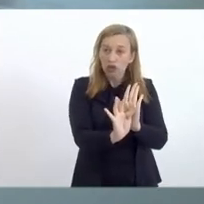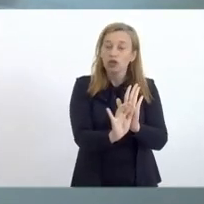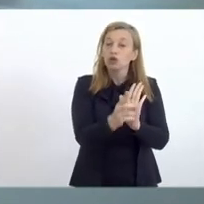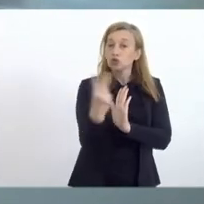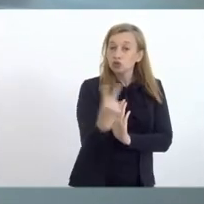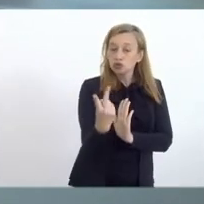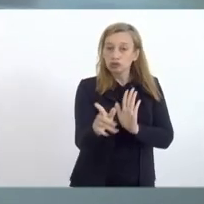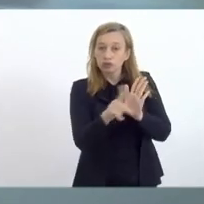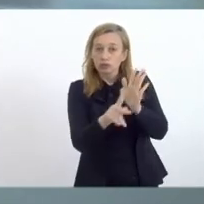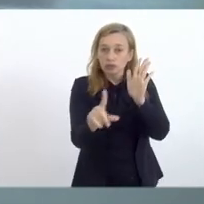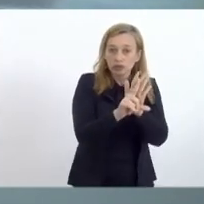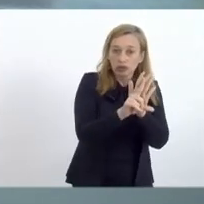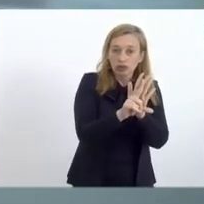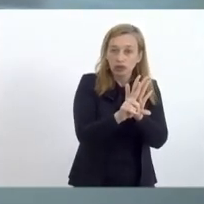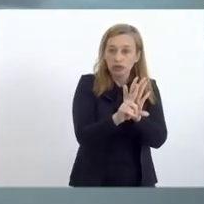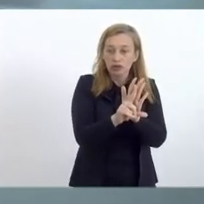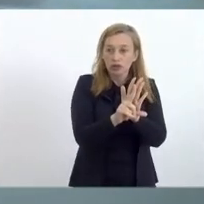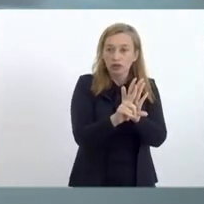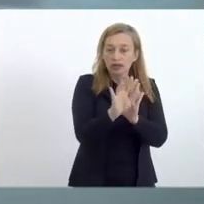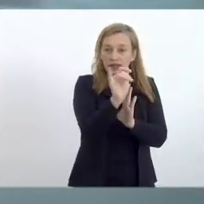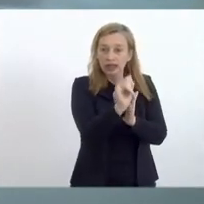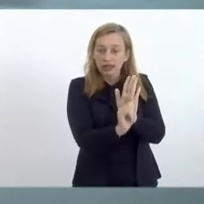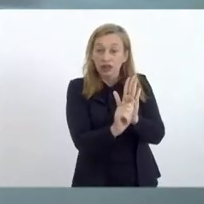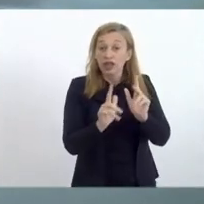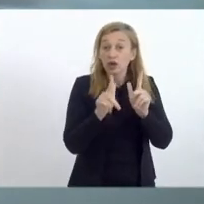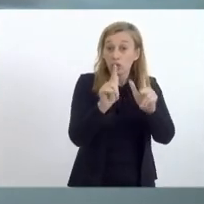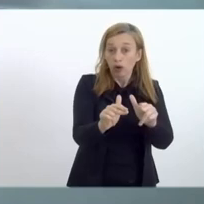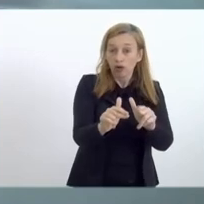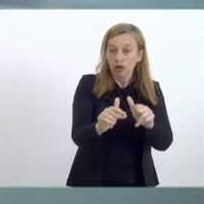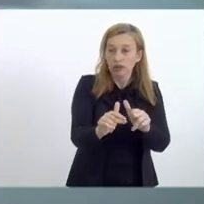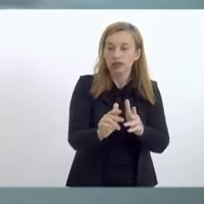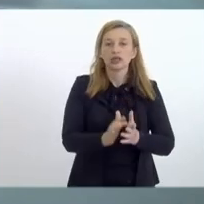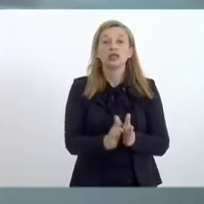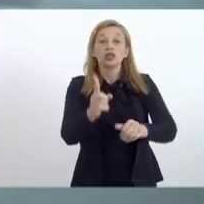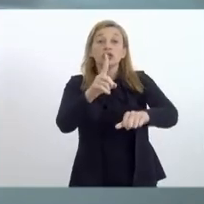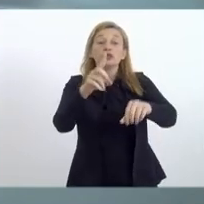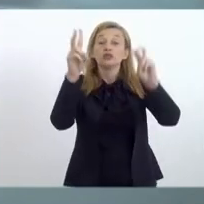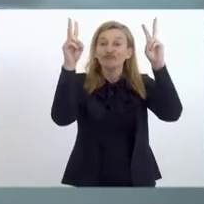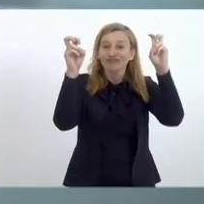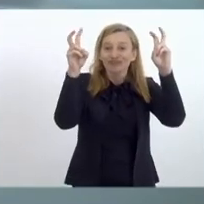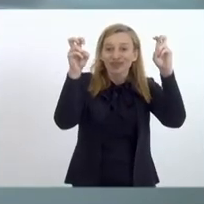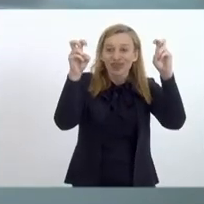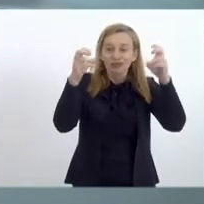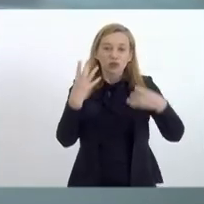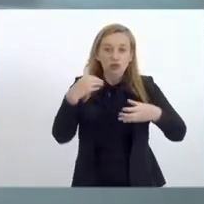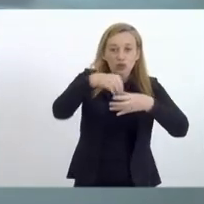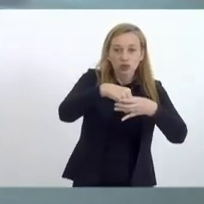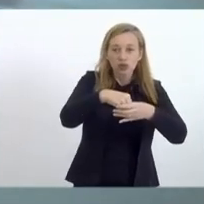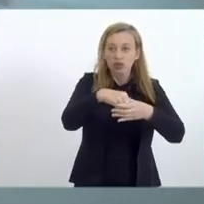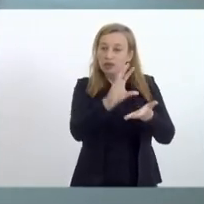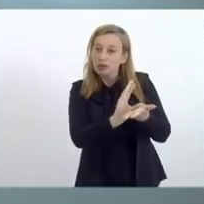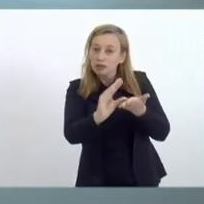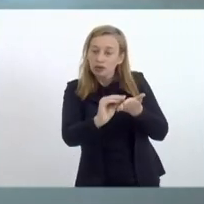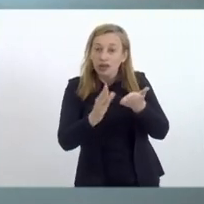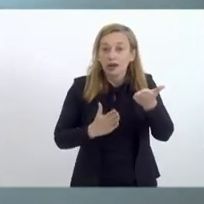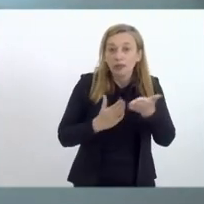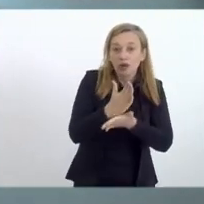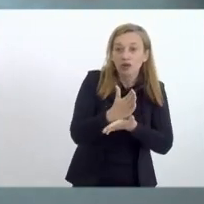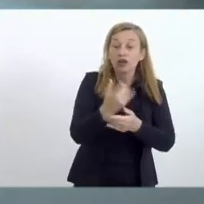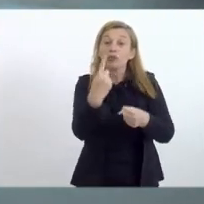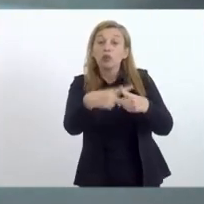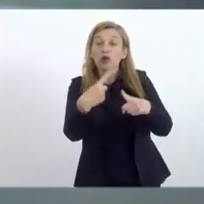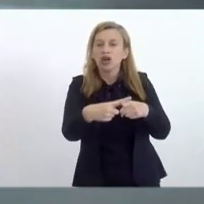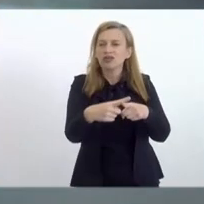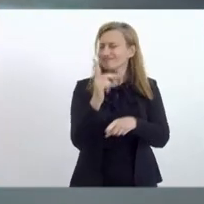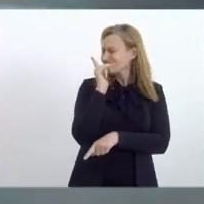dois projetos de lei fiquem com a mesma redação, e que o tema seja incluído em pauta e aprovado, porque